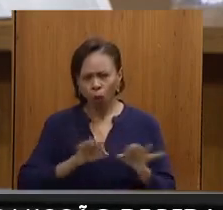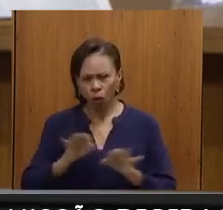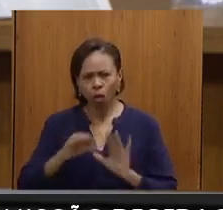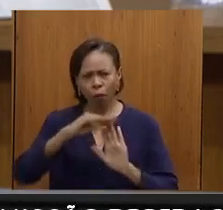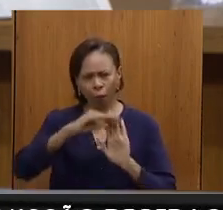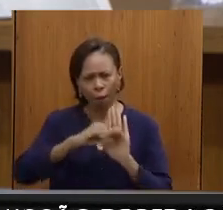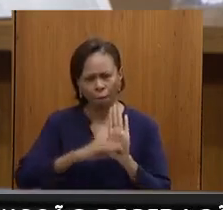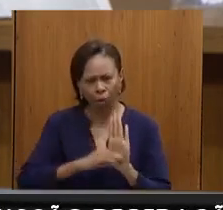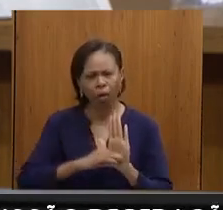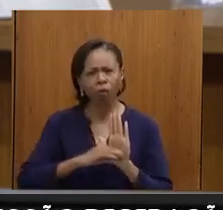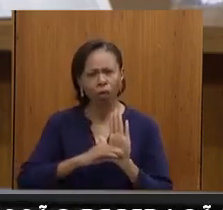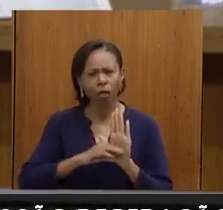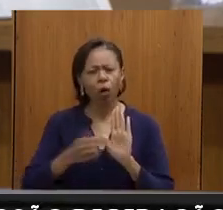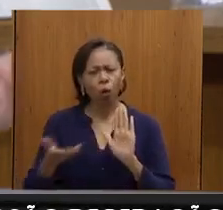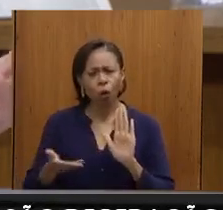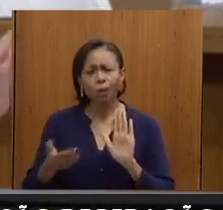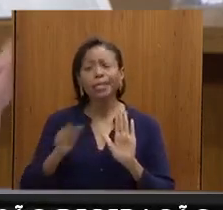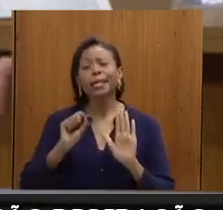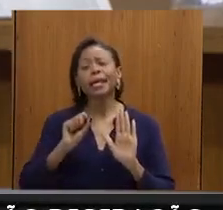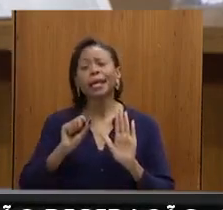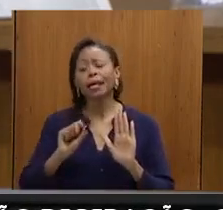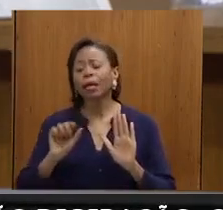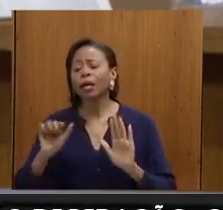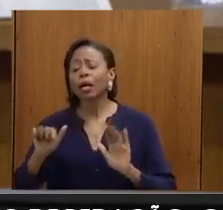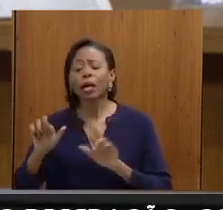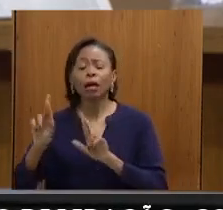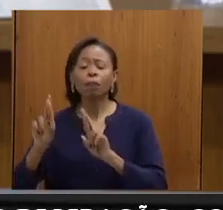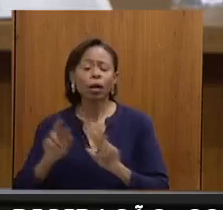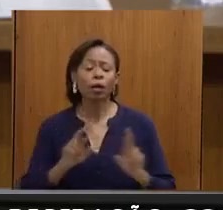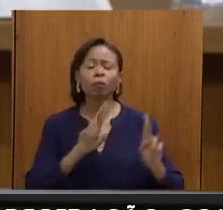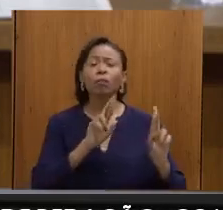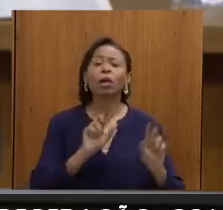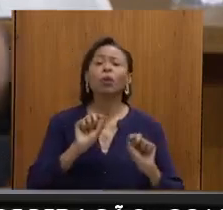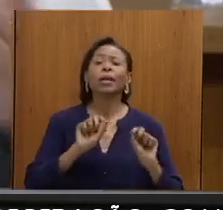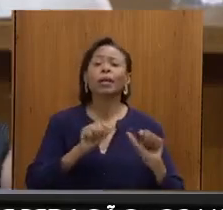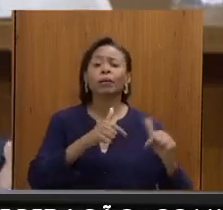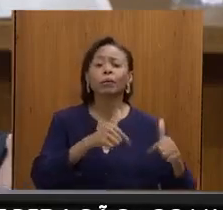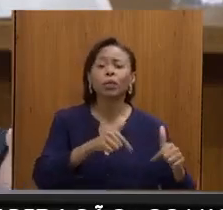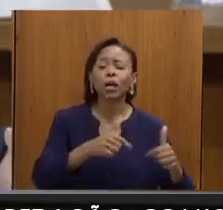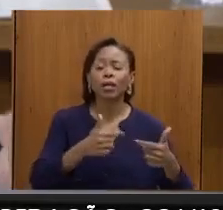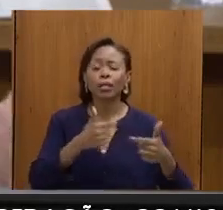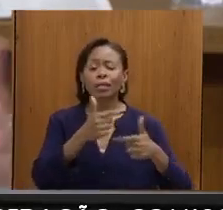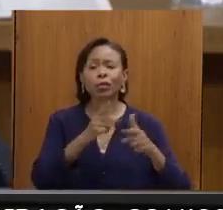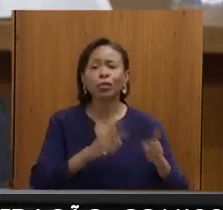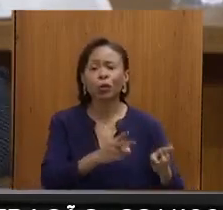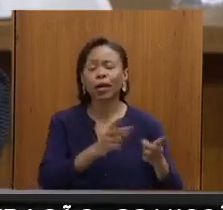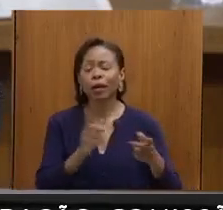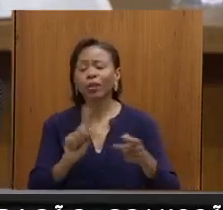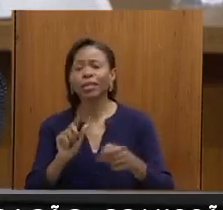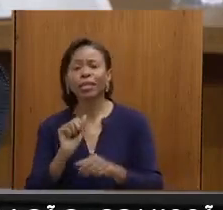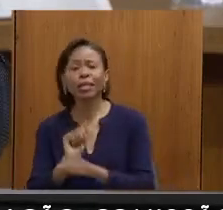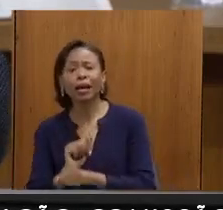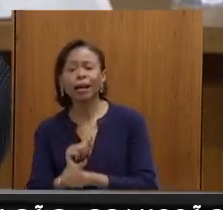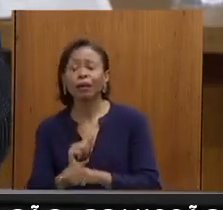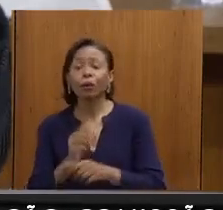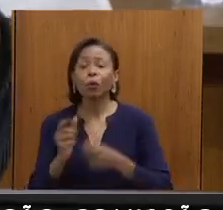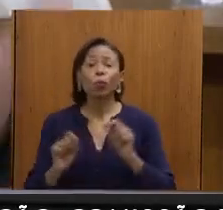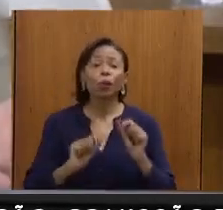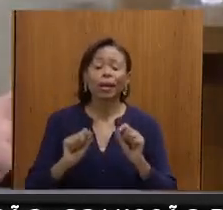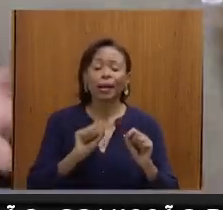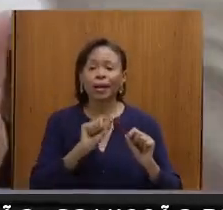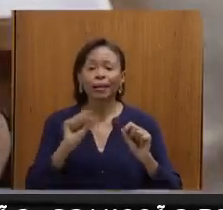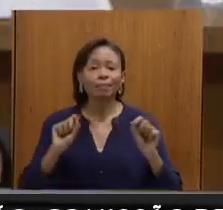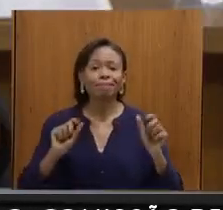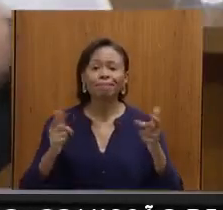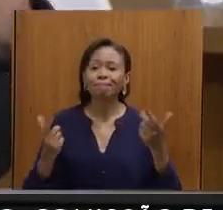TETAC, de quem deve fazer o quê, o que deve ser continuado, o que gerou resultados, o que deve ser abandonado e trocado por um outro